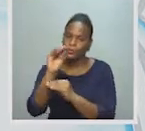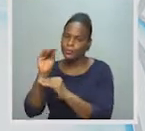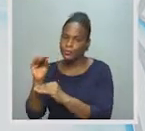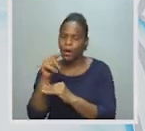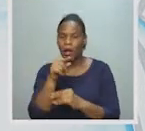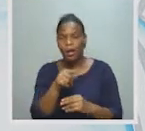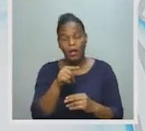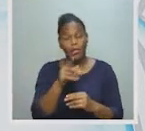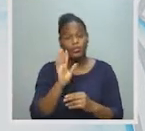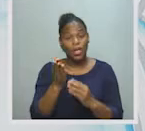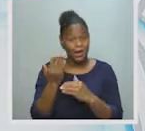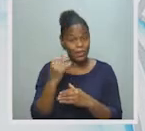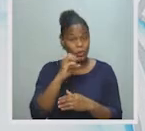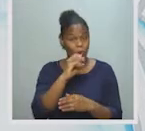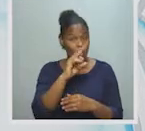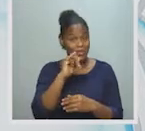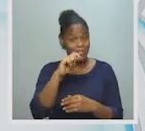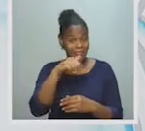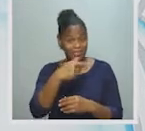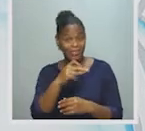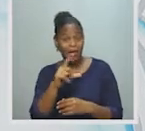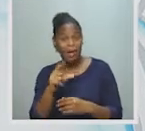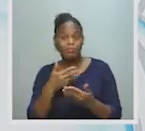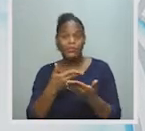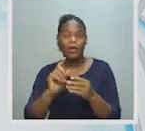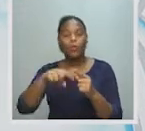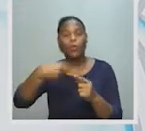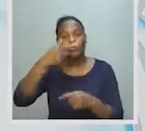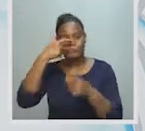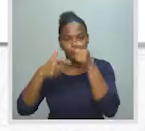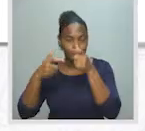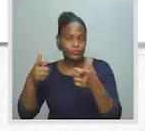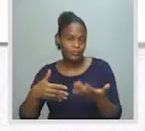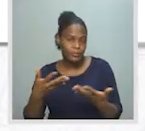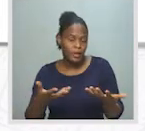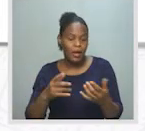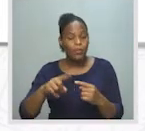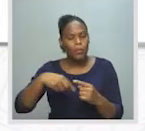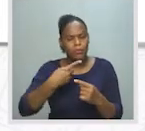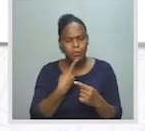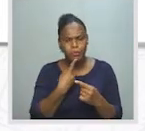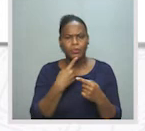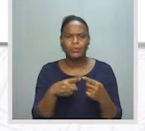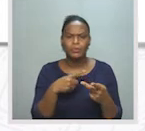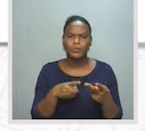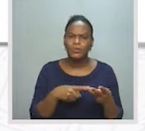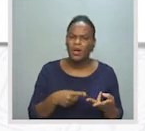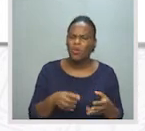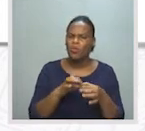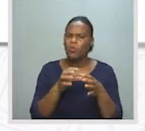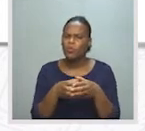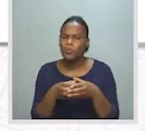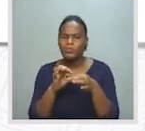que já eram orientais, já para o povo do Ocidente. Além disso, inúmeras